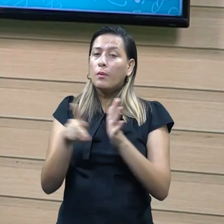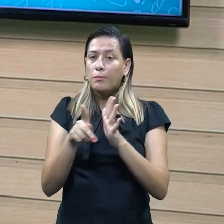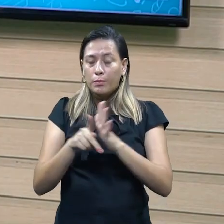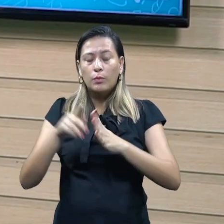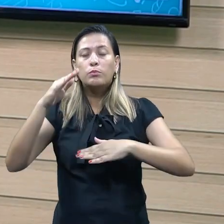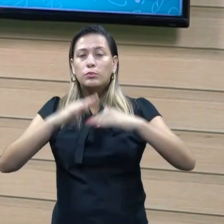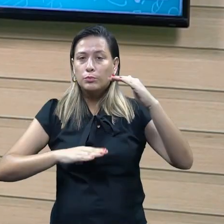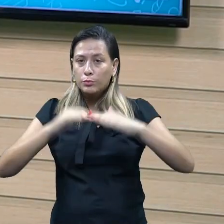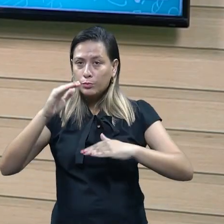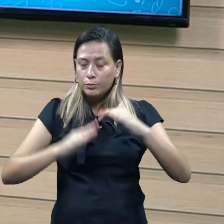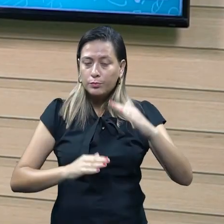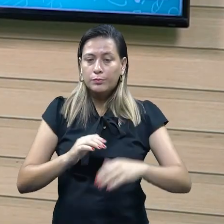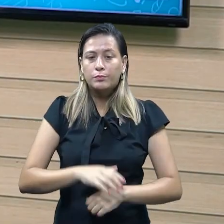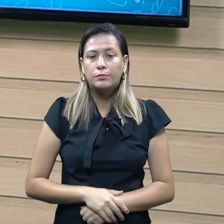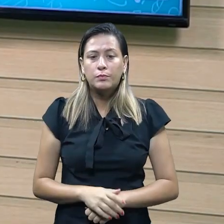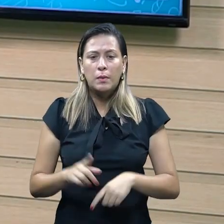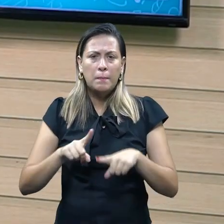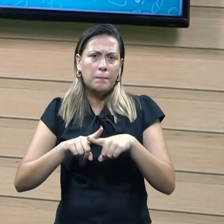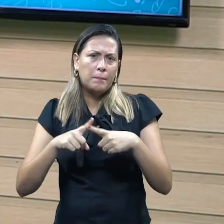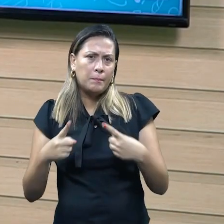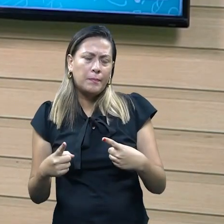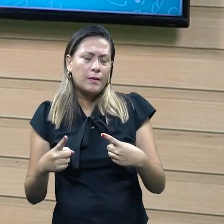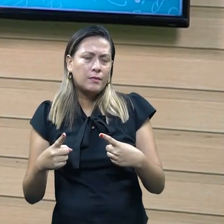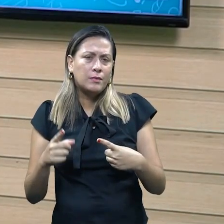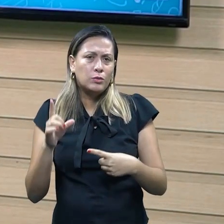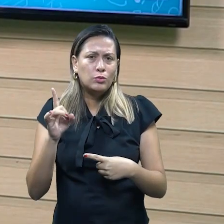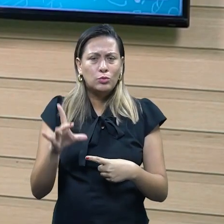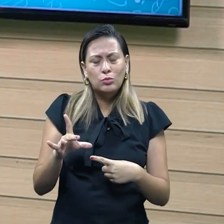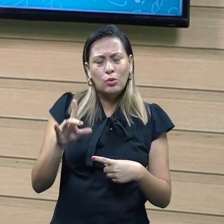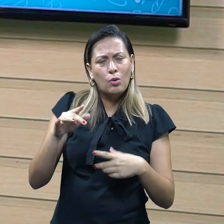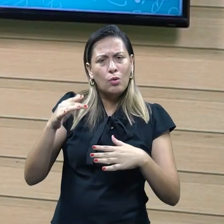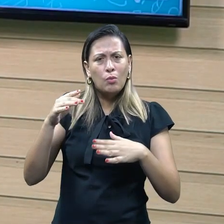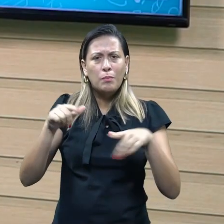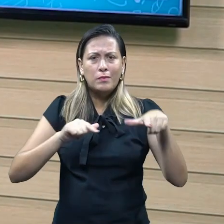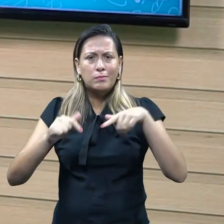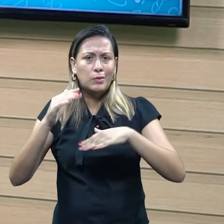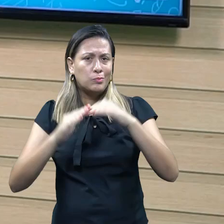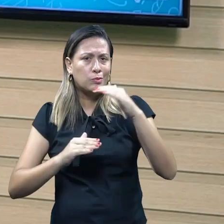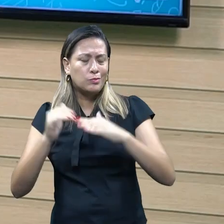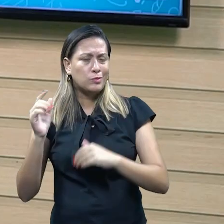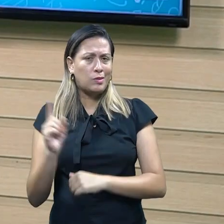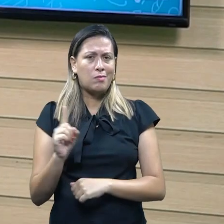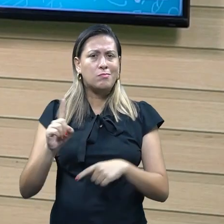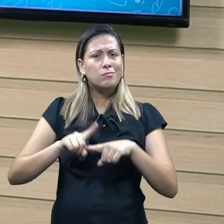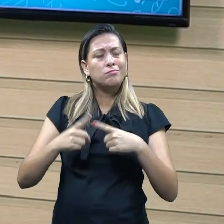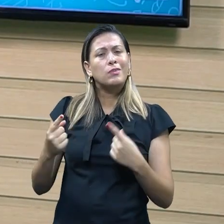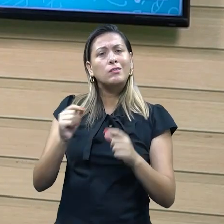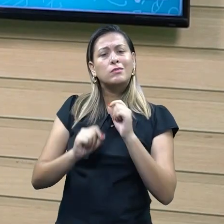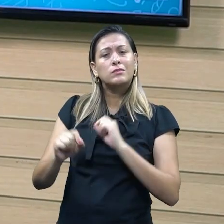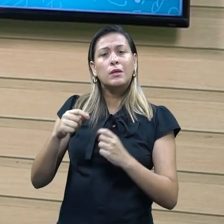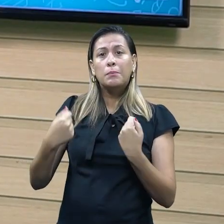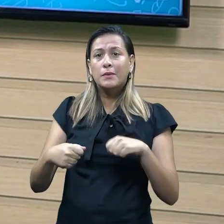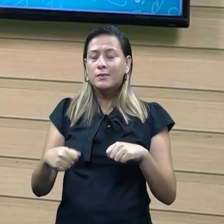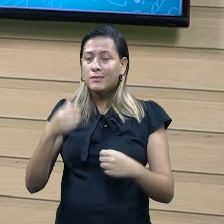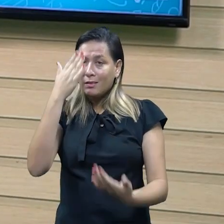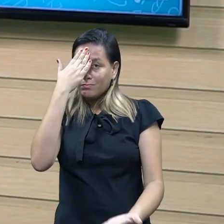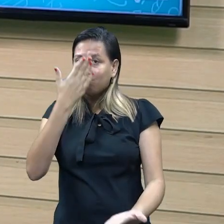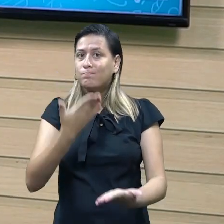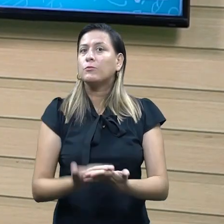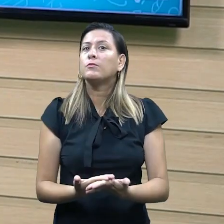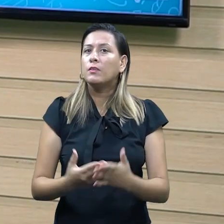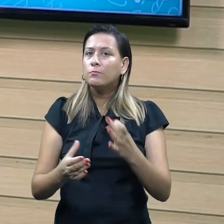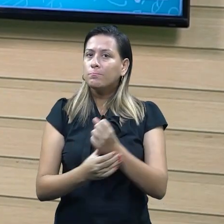profissional. Mas não apenas para ser classificado como trabalho de um profissional. Ele realmente tem que ter confiabilidade